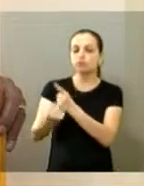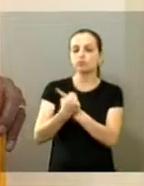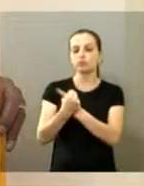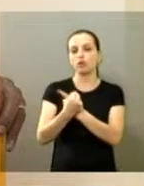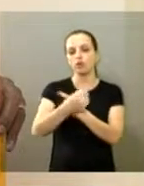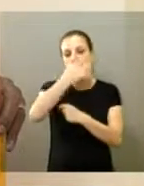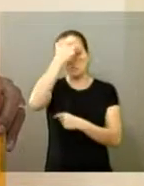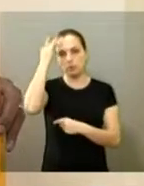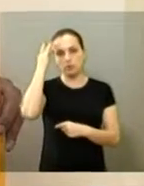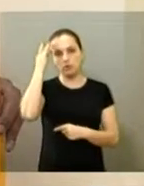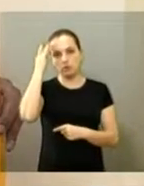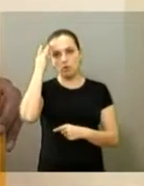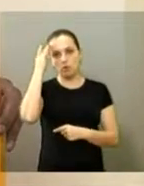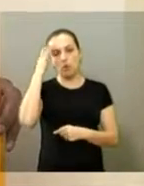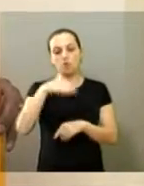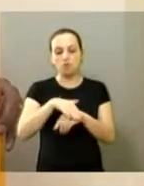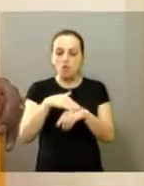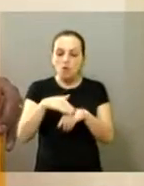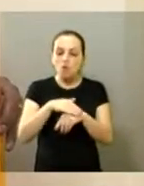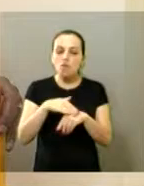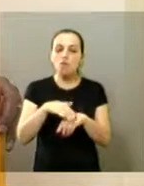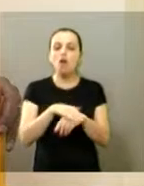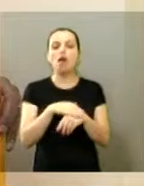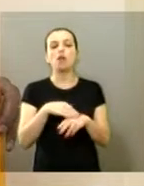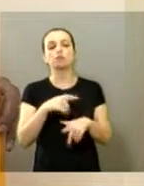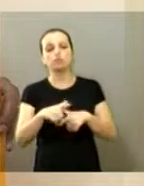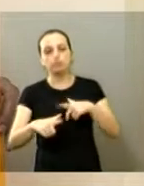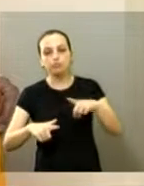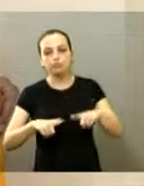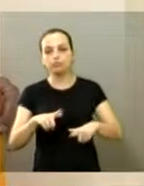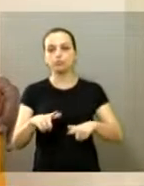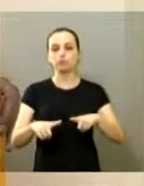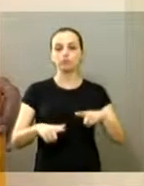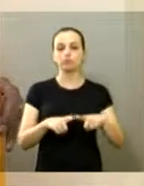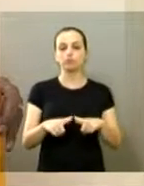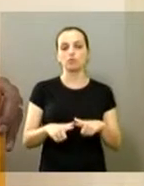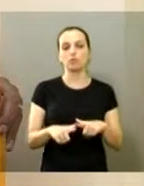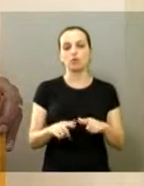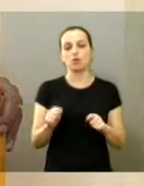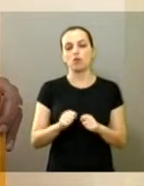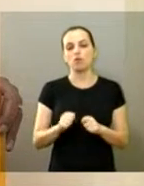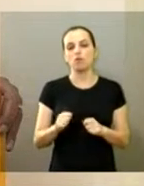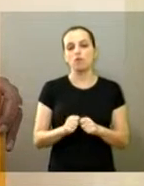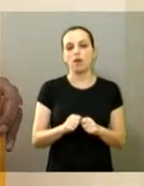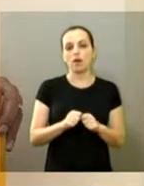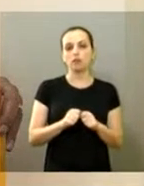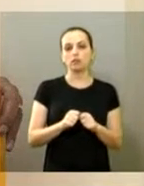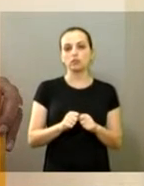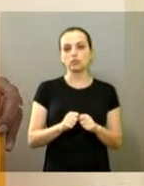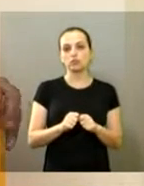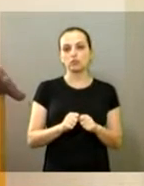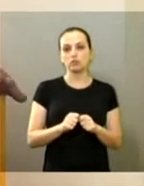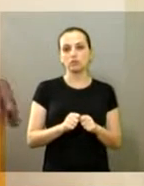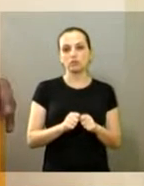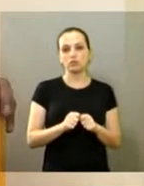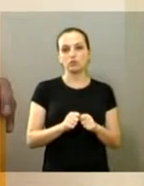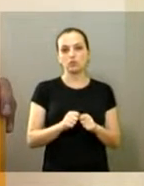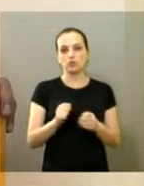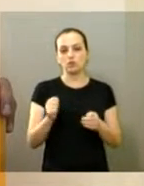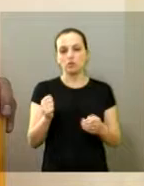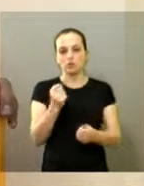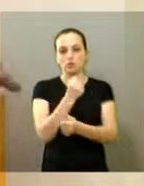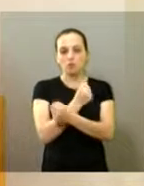detento, né? Com conversa, com diálogo, com trabalho. Não faço deles escravo, mas sim que eles